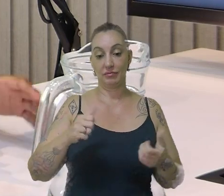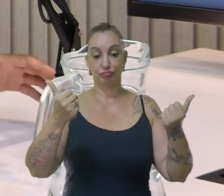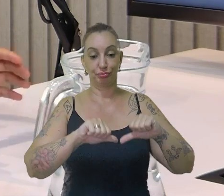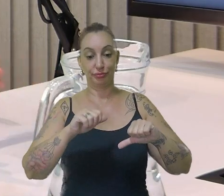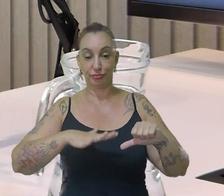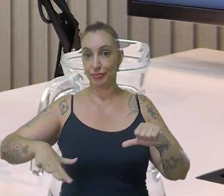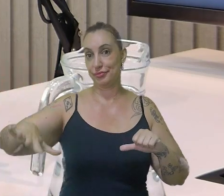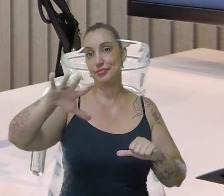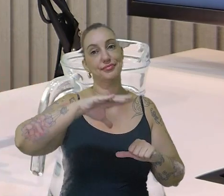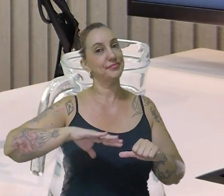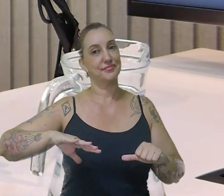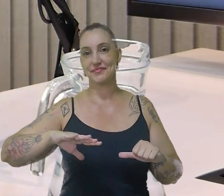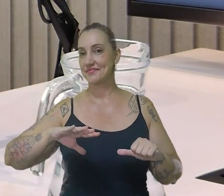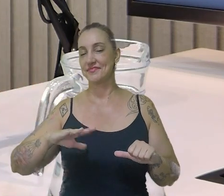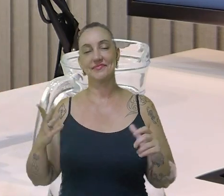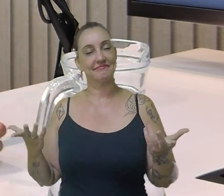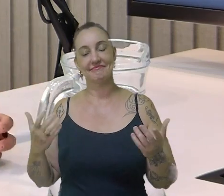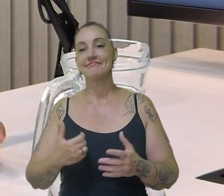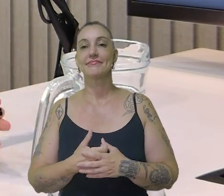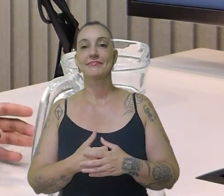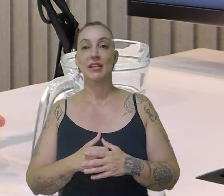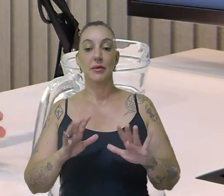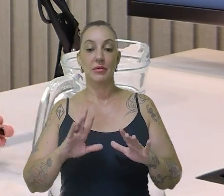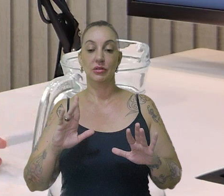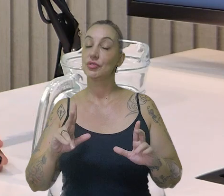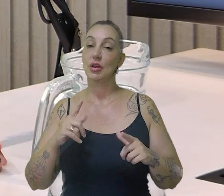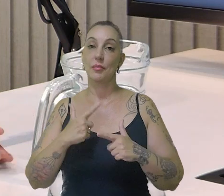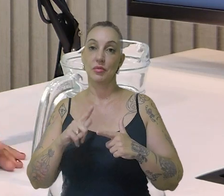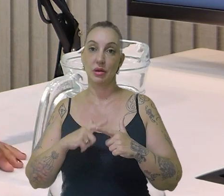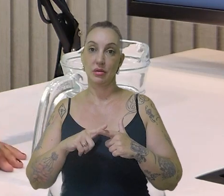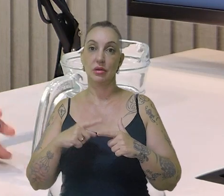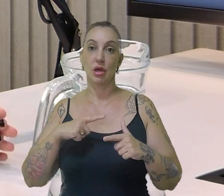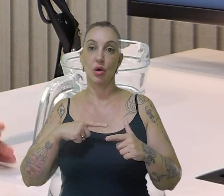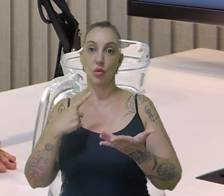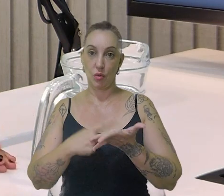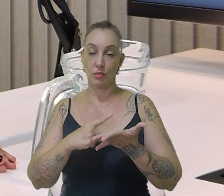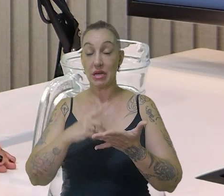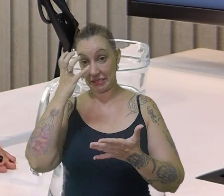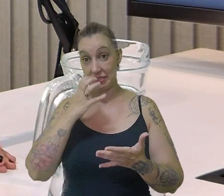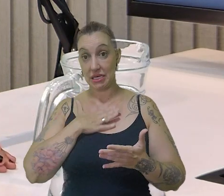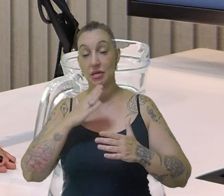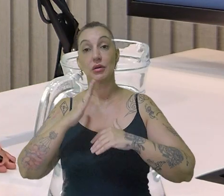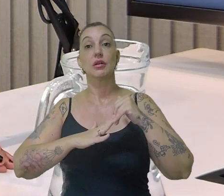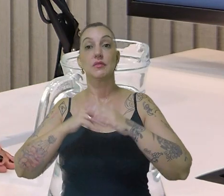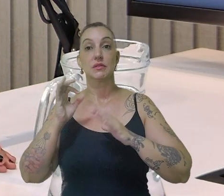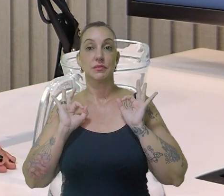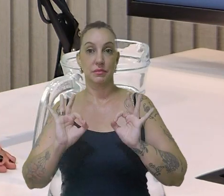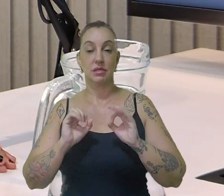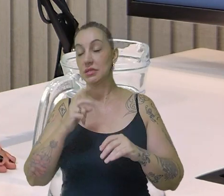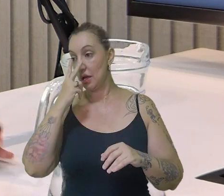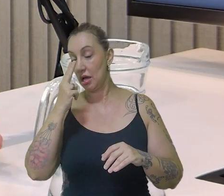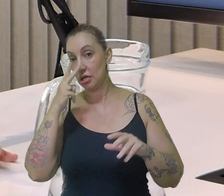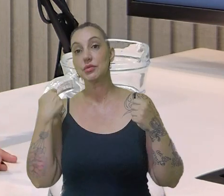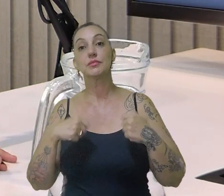acabou com a bolha dela assim tipo mas não só por isso assim eu tenho muito esse compromisso eu levo muito a séria profissão mesmo assim e